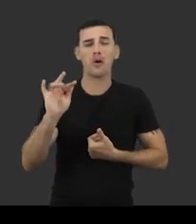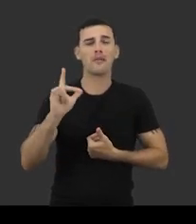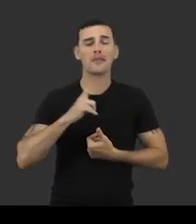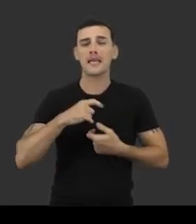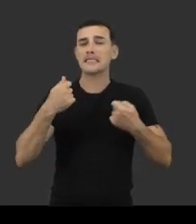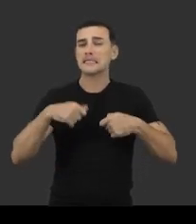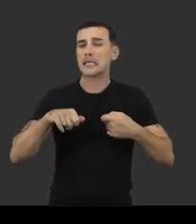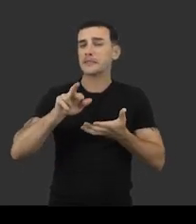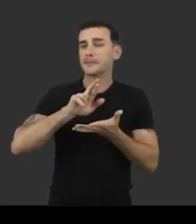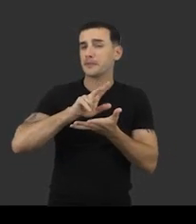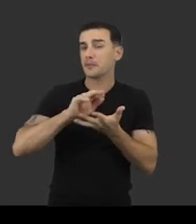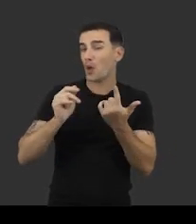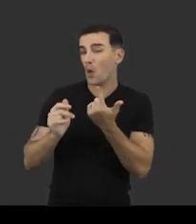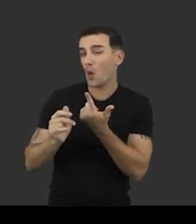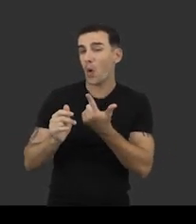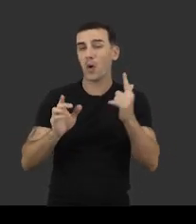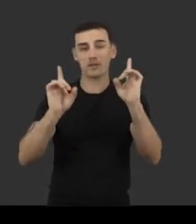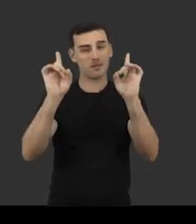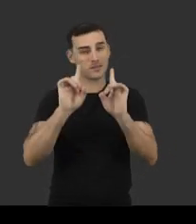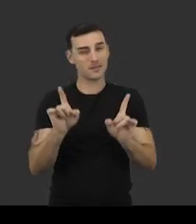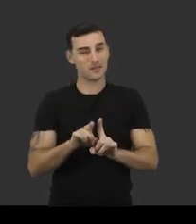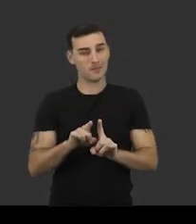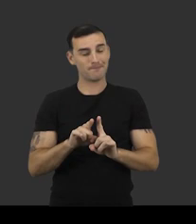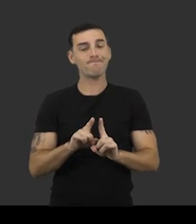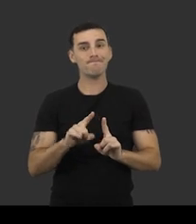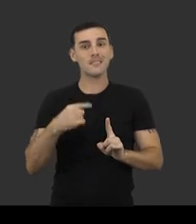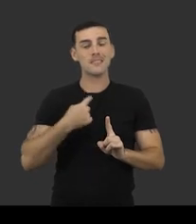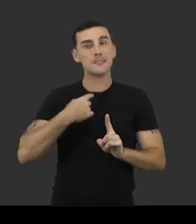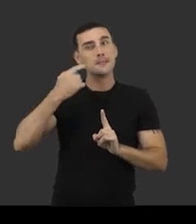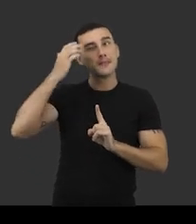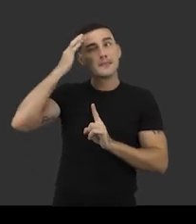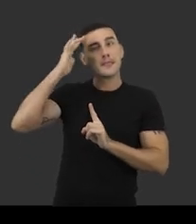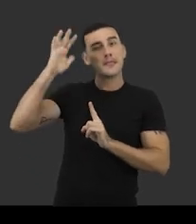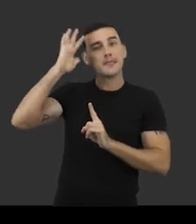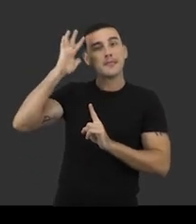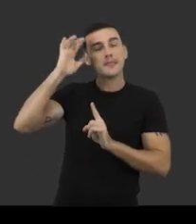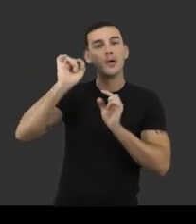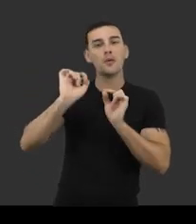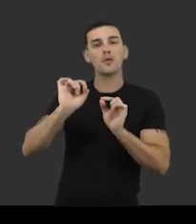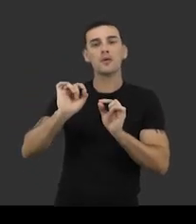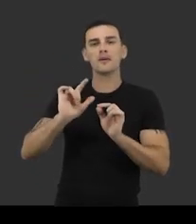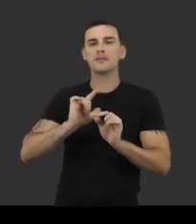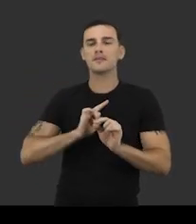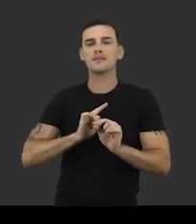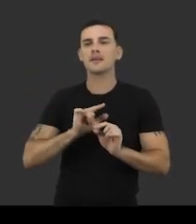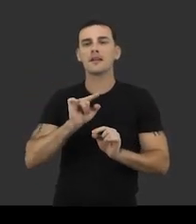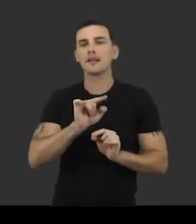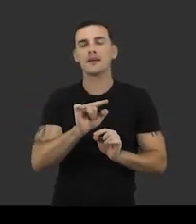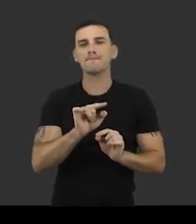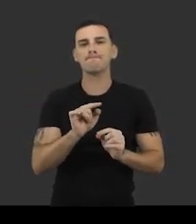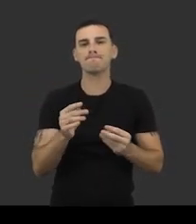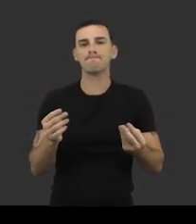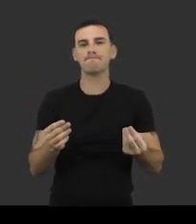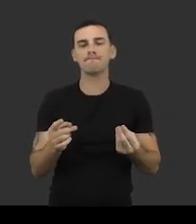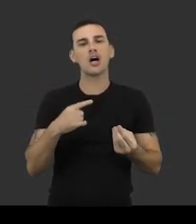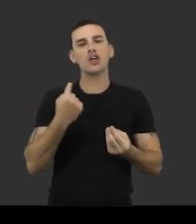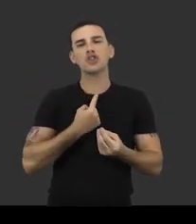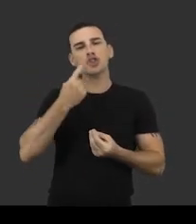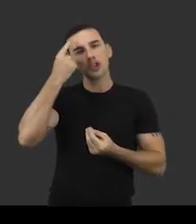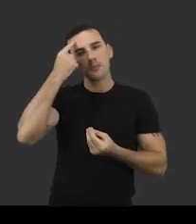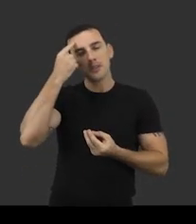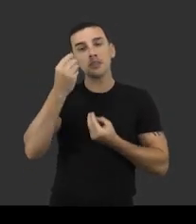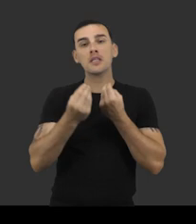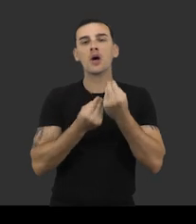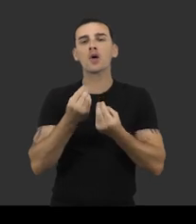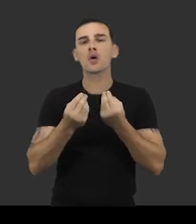múltiplas necessidades, a gente tem que pensar muito em lançar mão dos fármacos. A gente pode pensar em